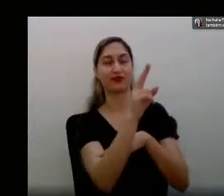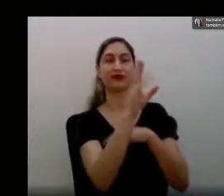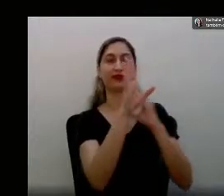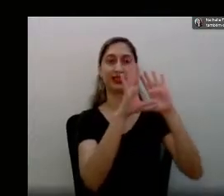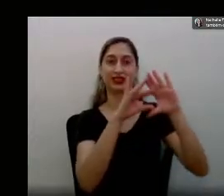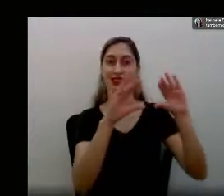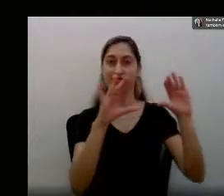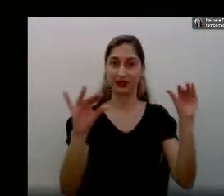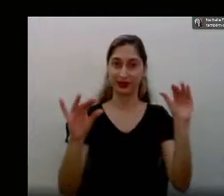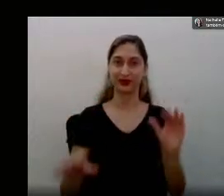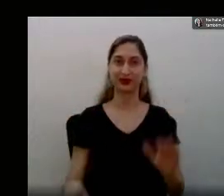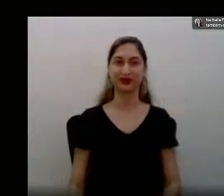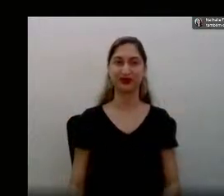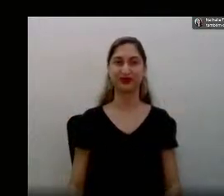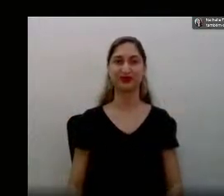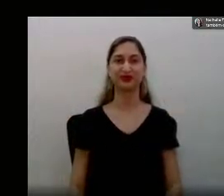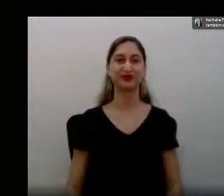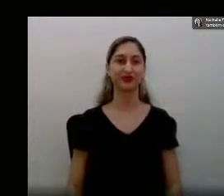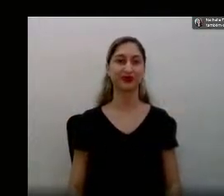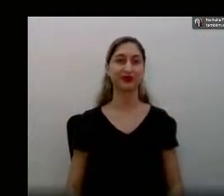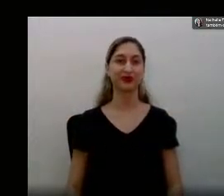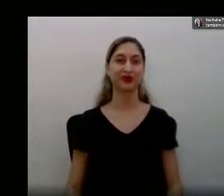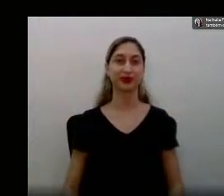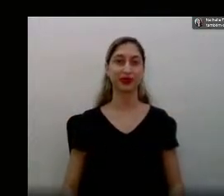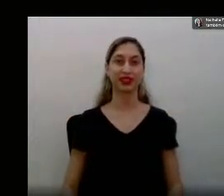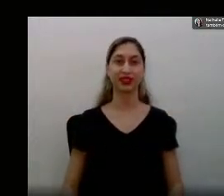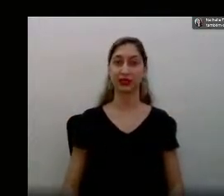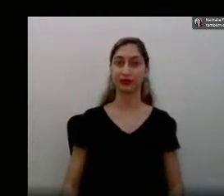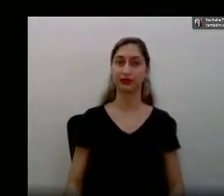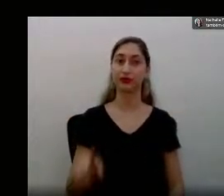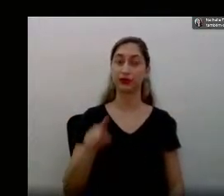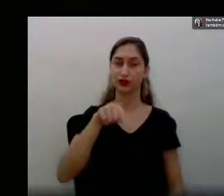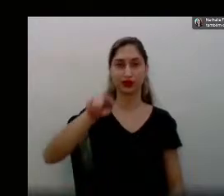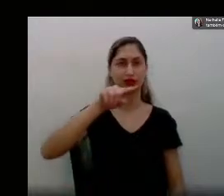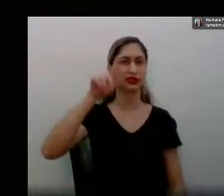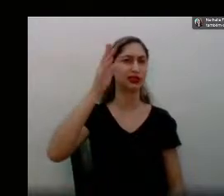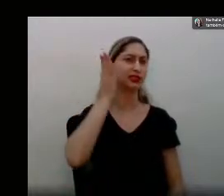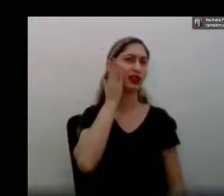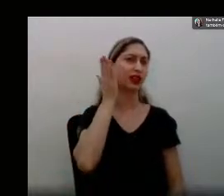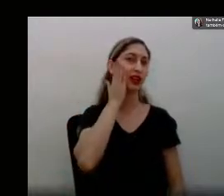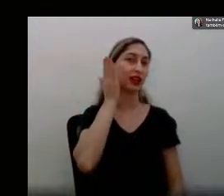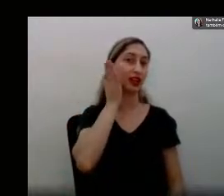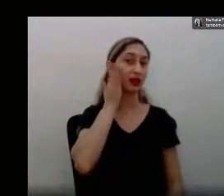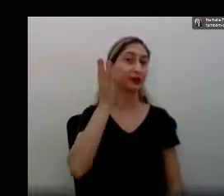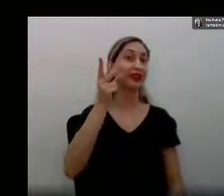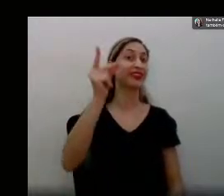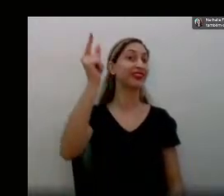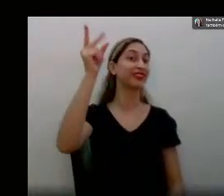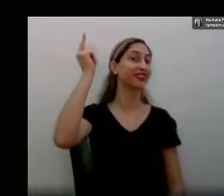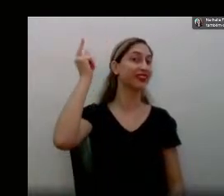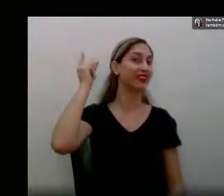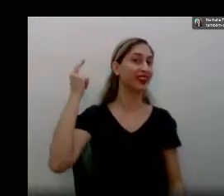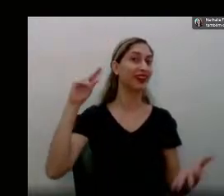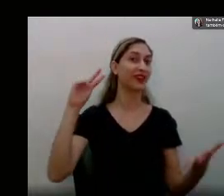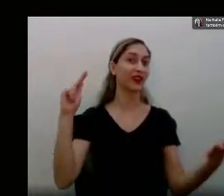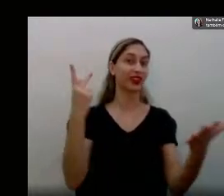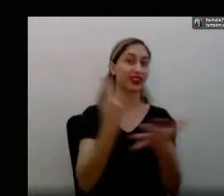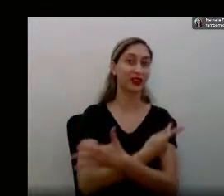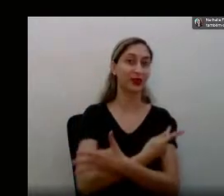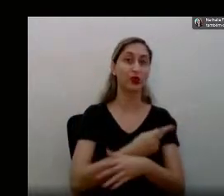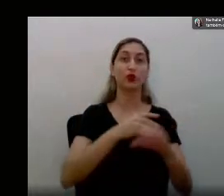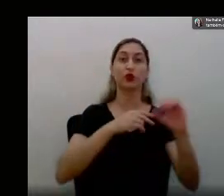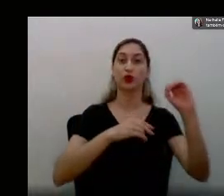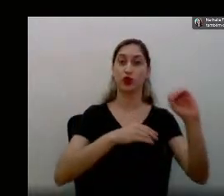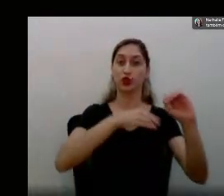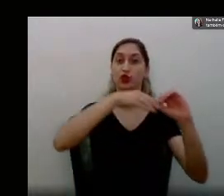atrás bem uns dias atrás aí rolou uma conjunção né de Júpiter e Saturno hoje né a gente